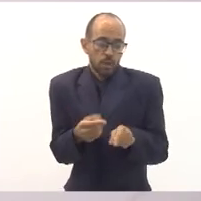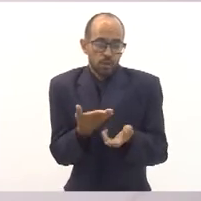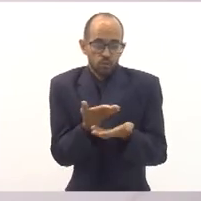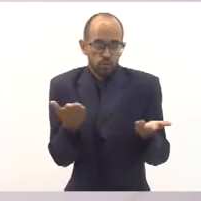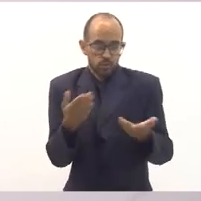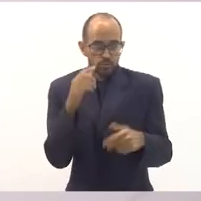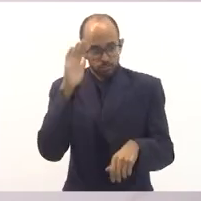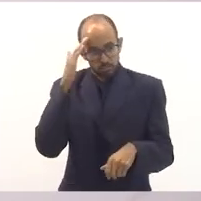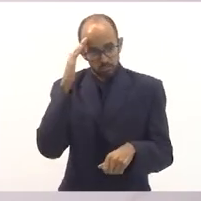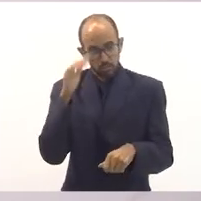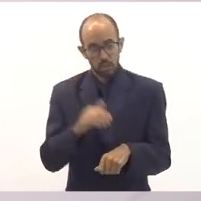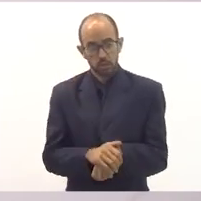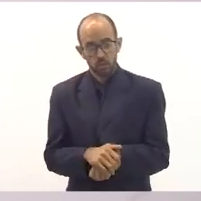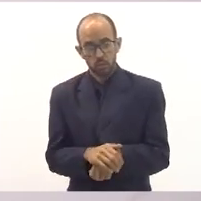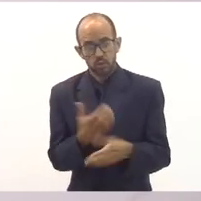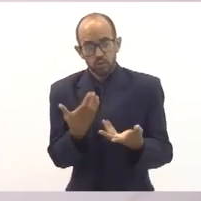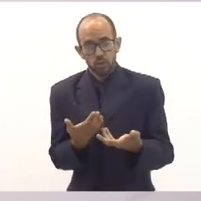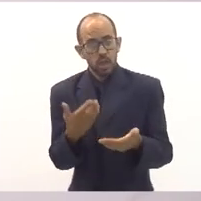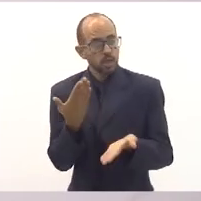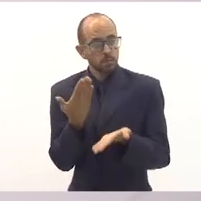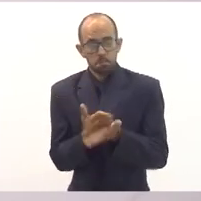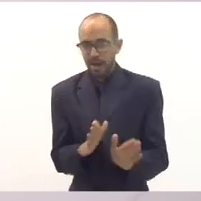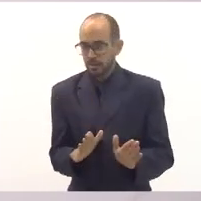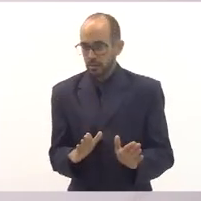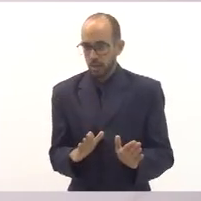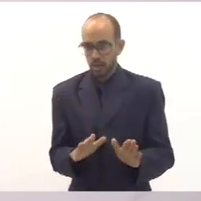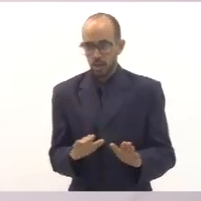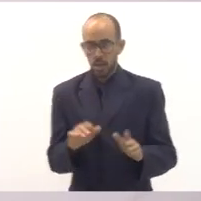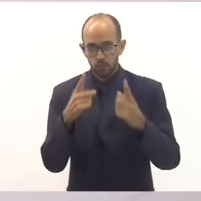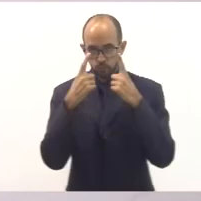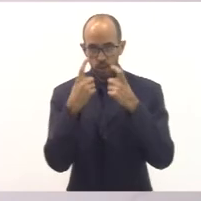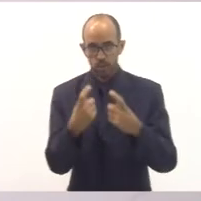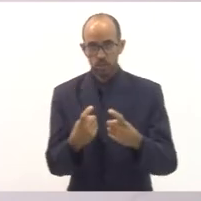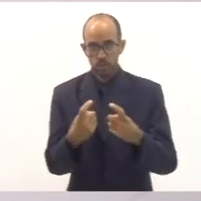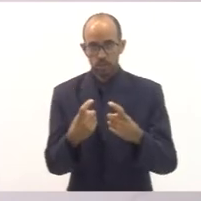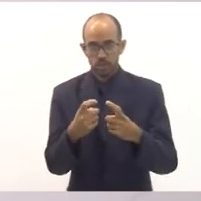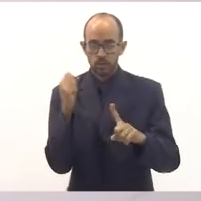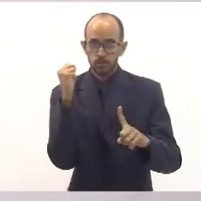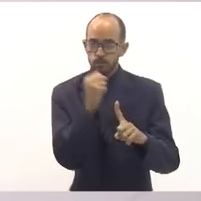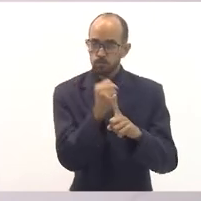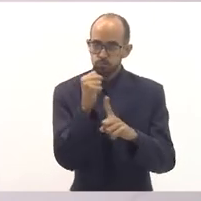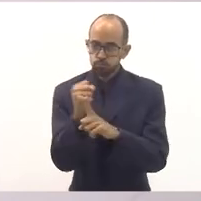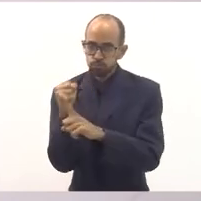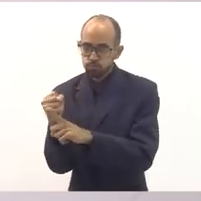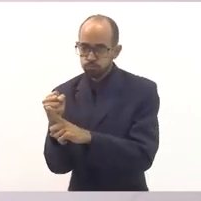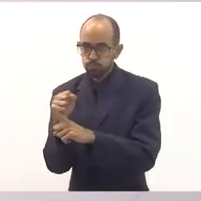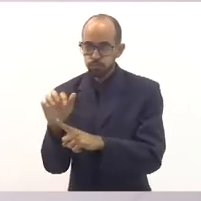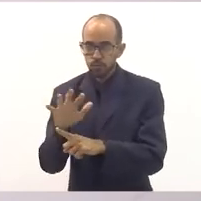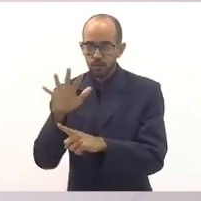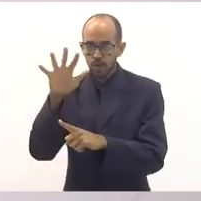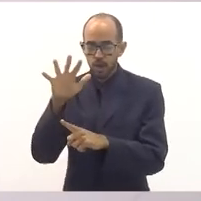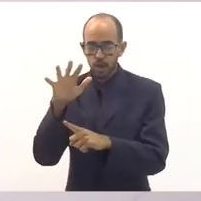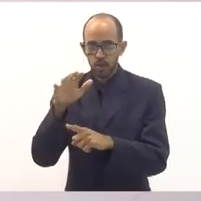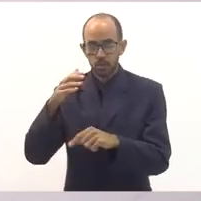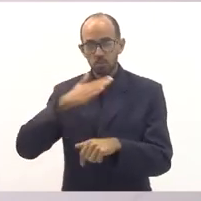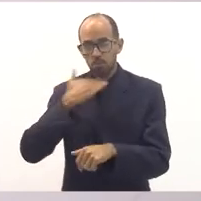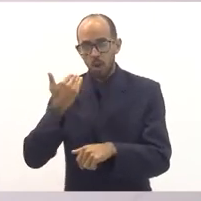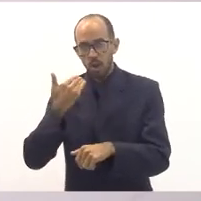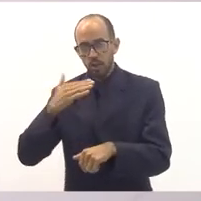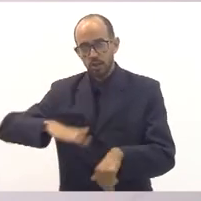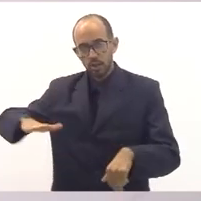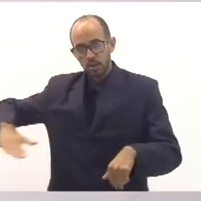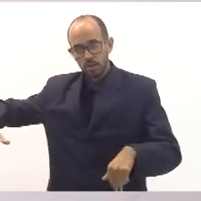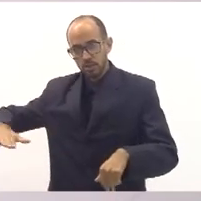nós queremos um baixa da violência baixa do genocídio do favelado que morre criança